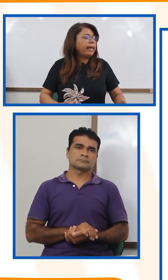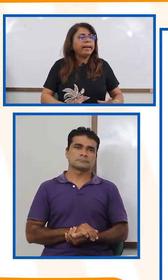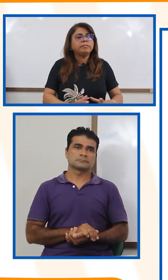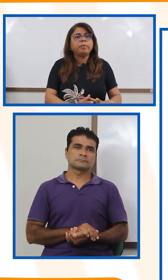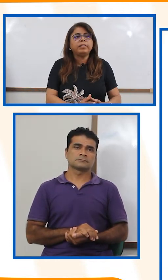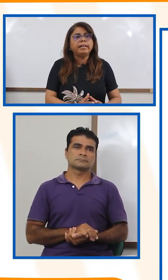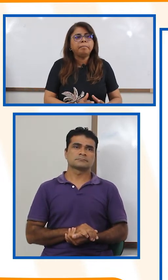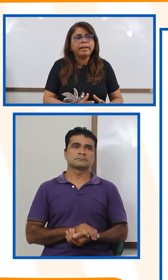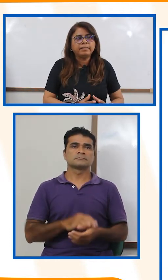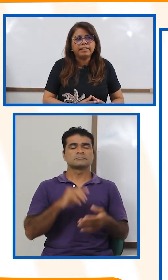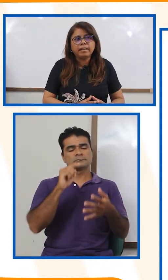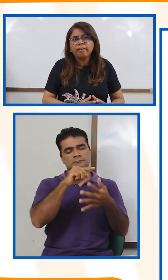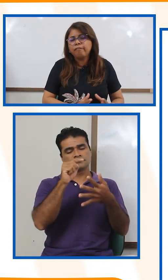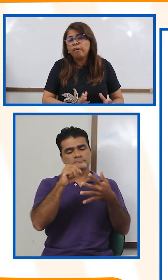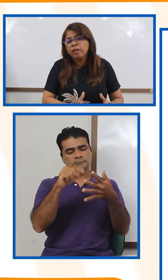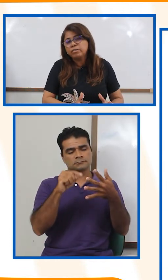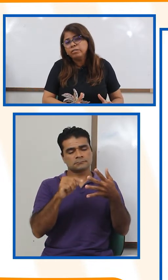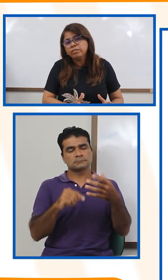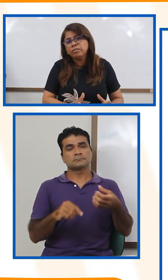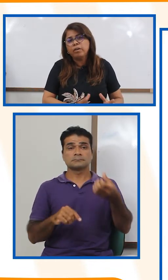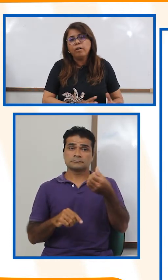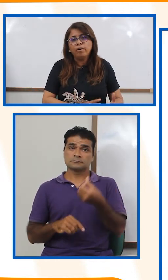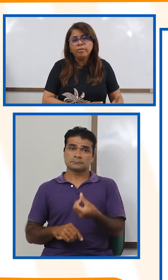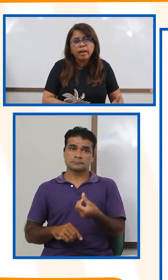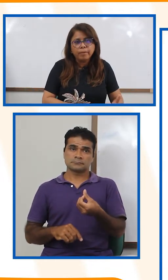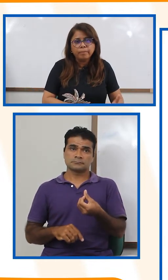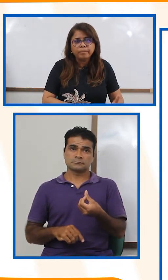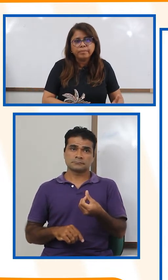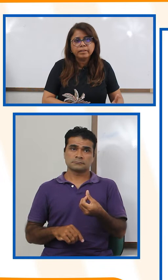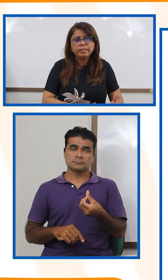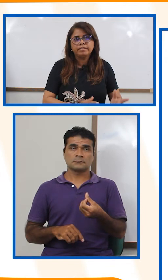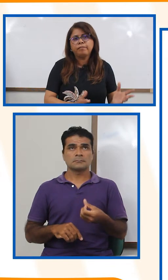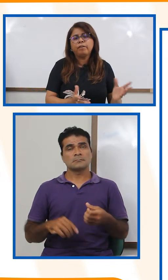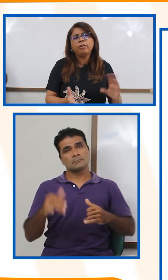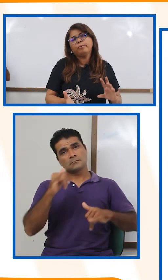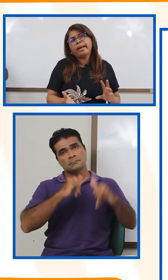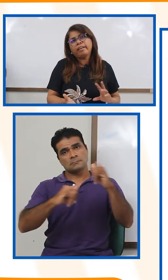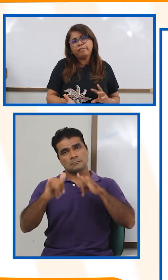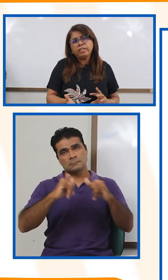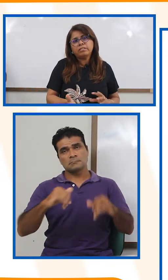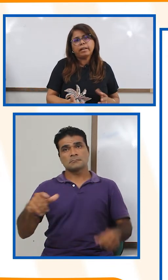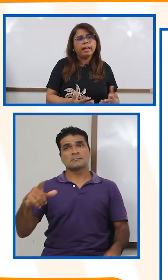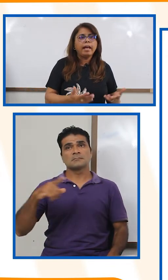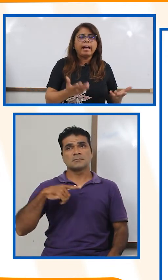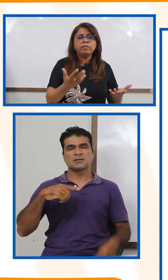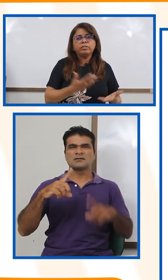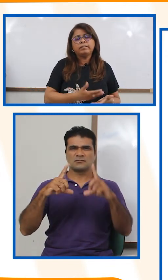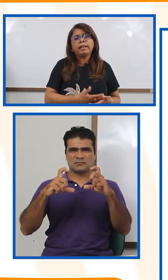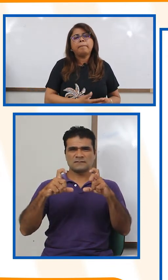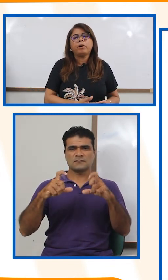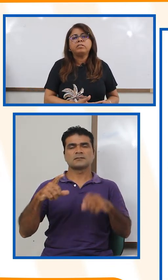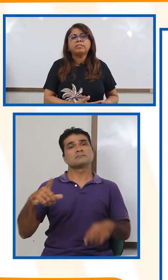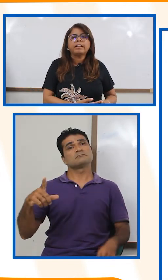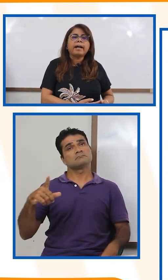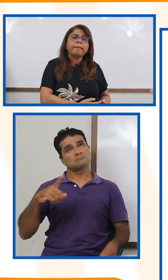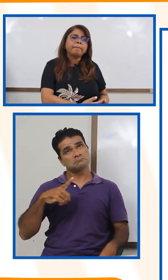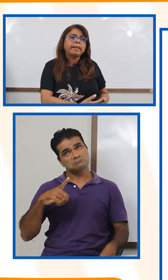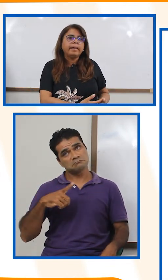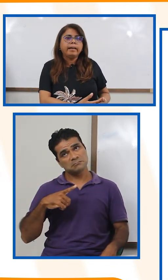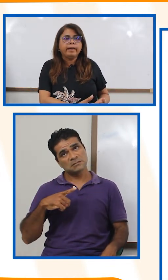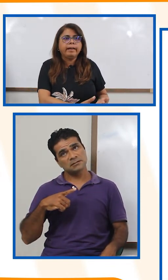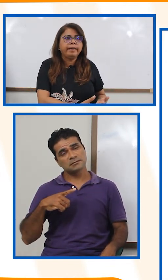Bem, elas podem apresentar fotos ou não. Se for numa revista, a notícia ela pode